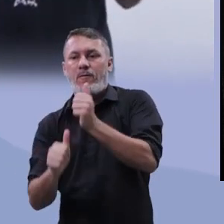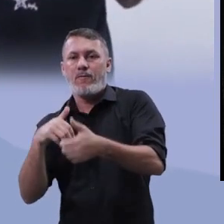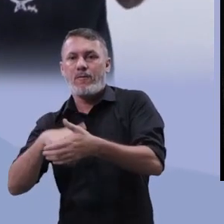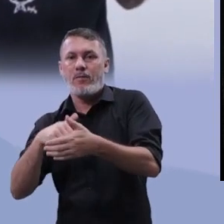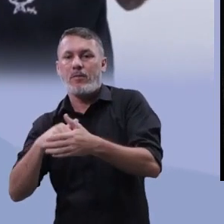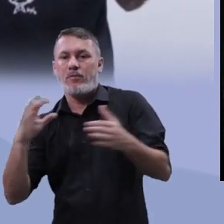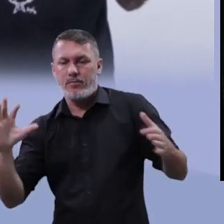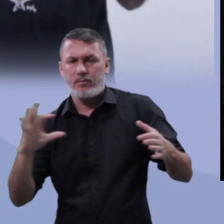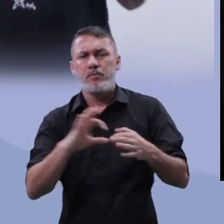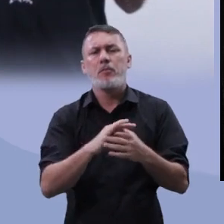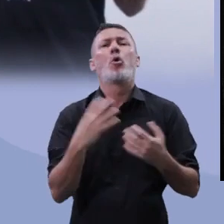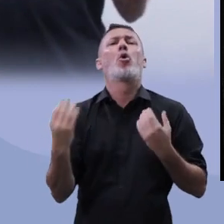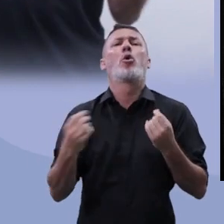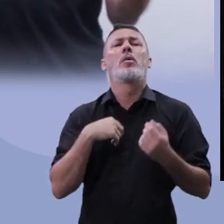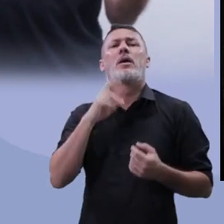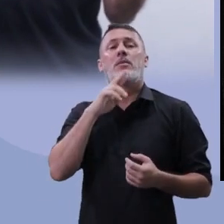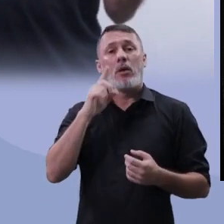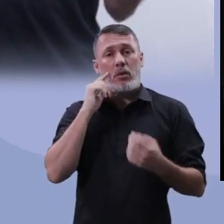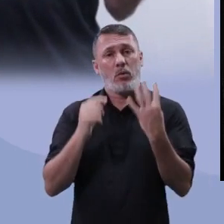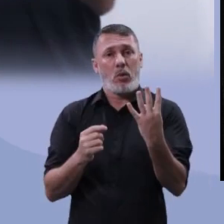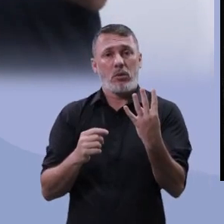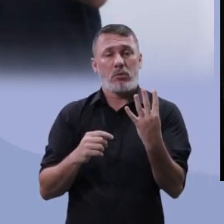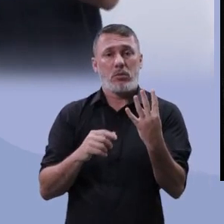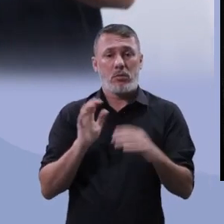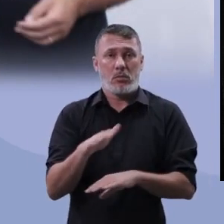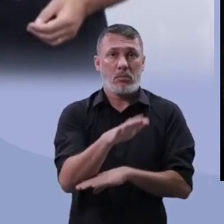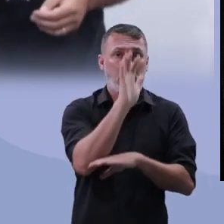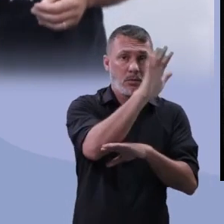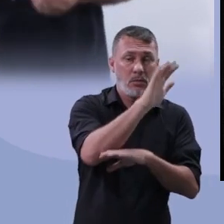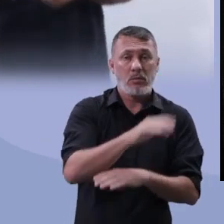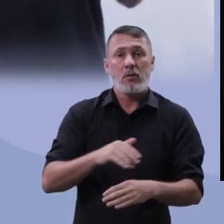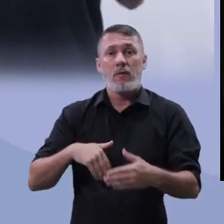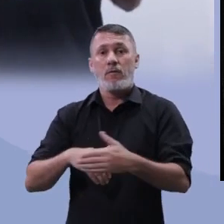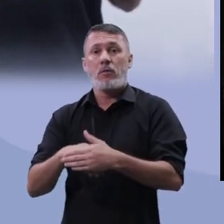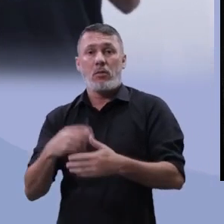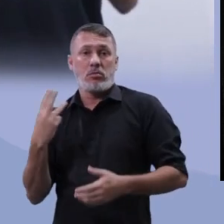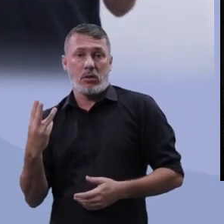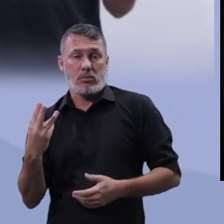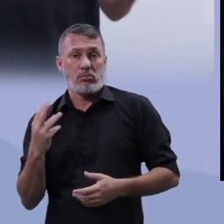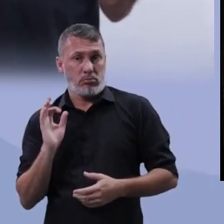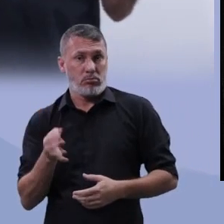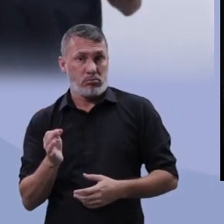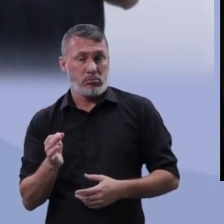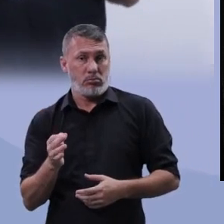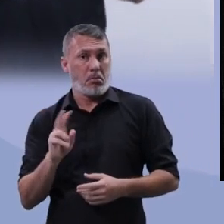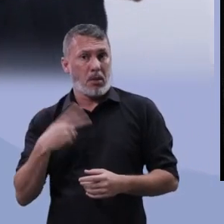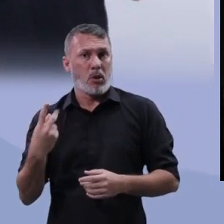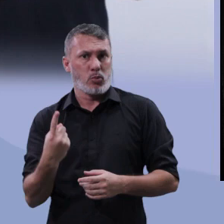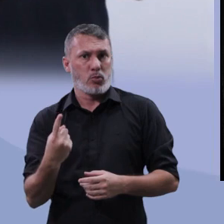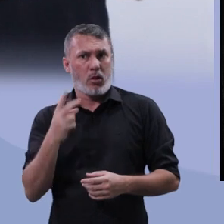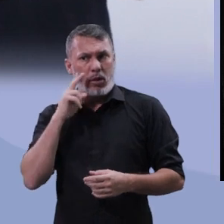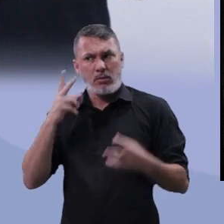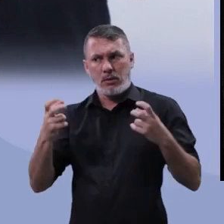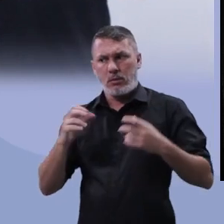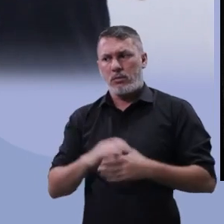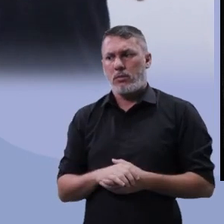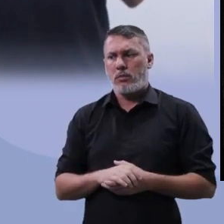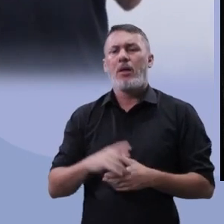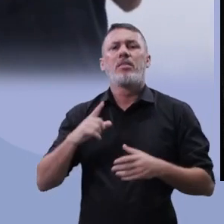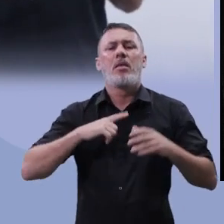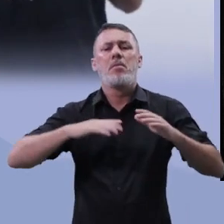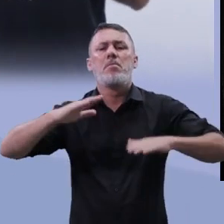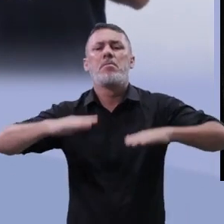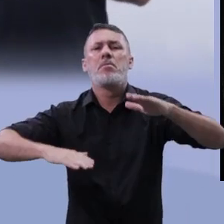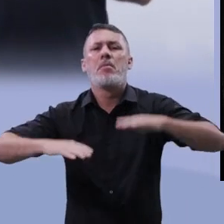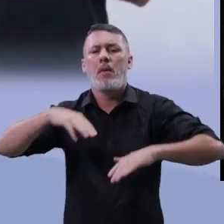futebol. O que eu fiz? Coloquei 4 no basquete, 3 no futebol. Não tem um a mais? Beleza? Tá certo?